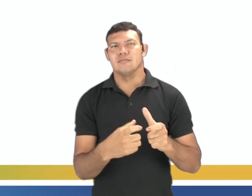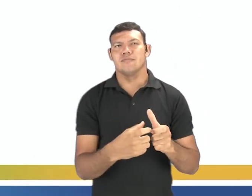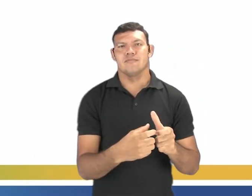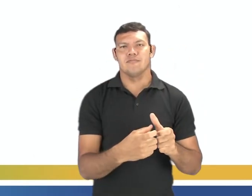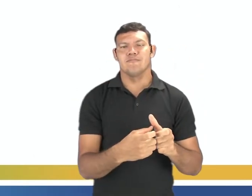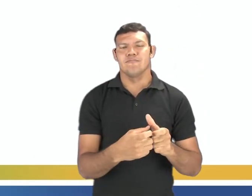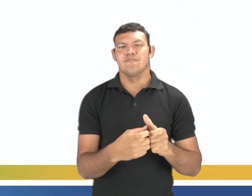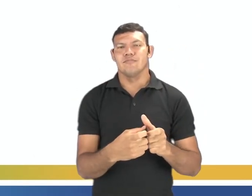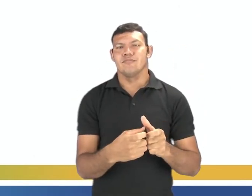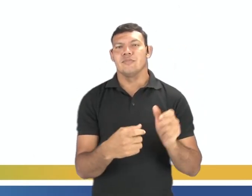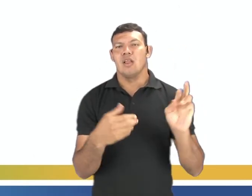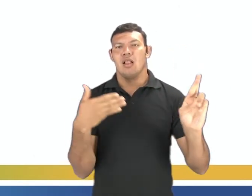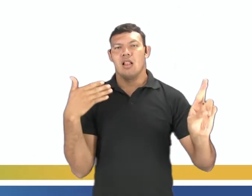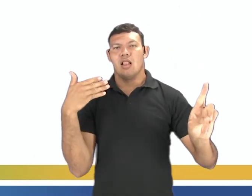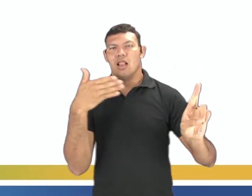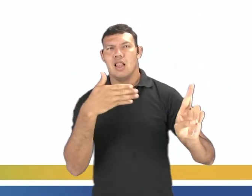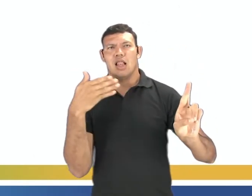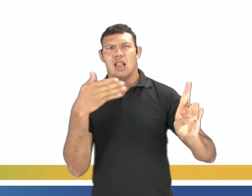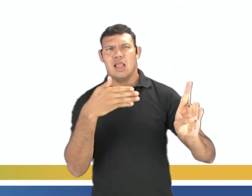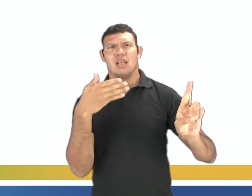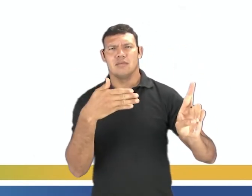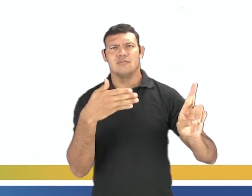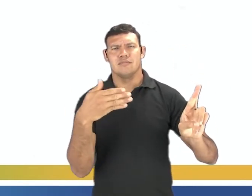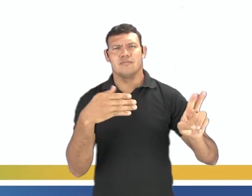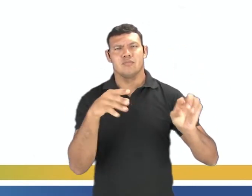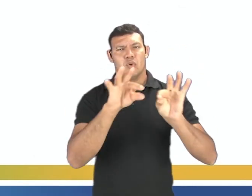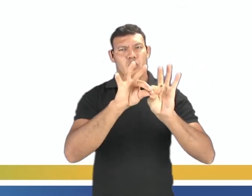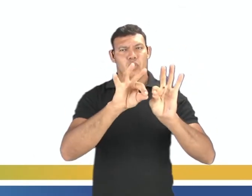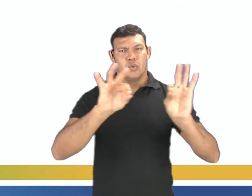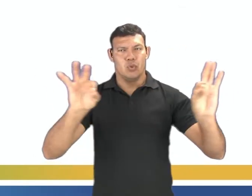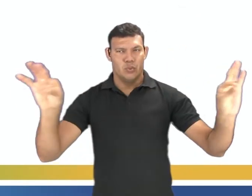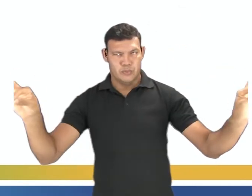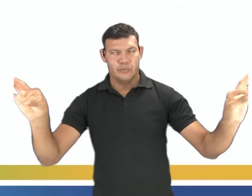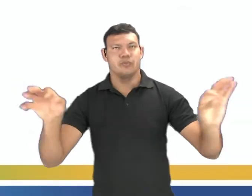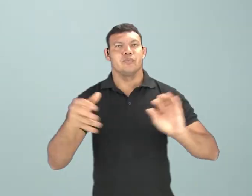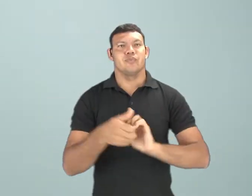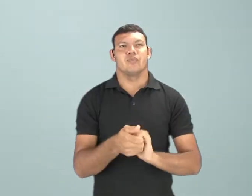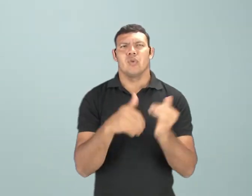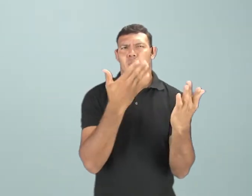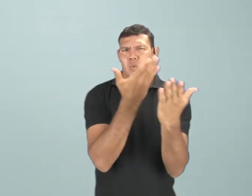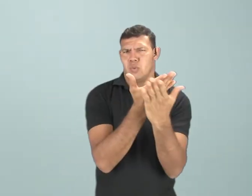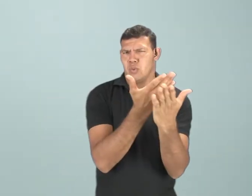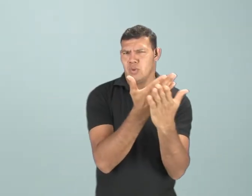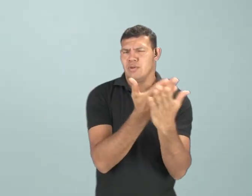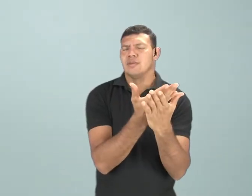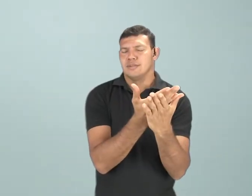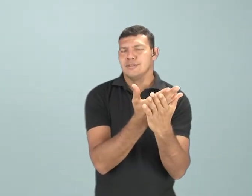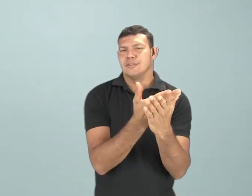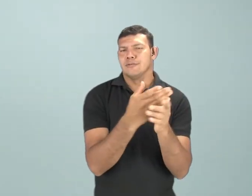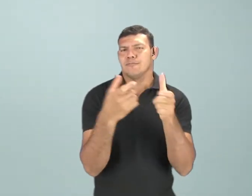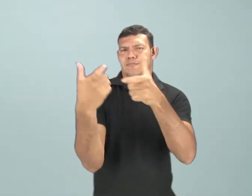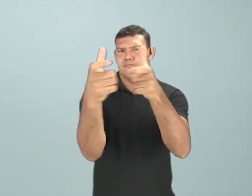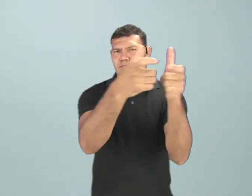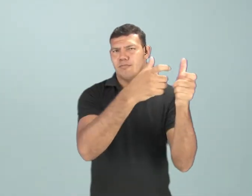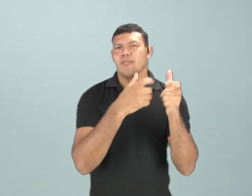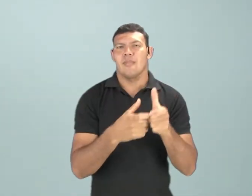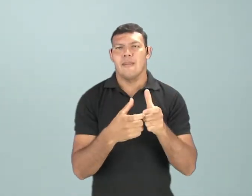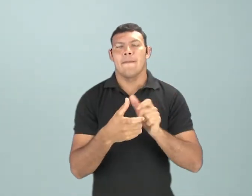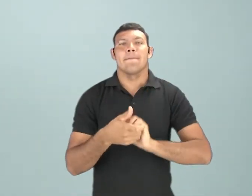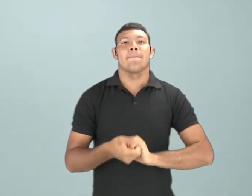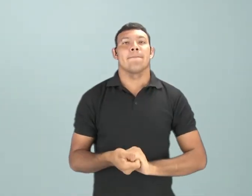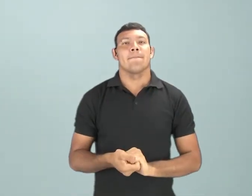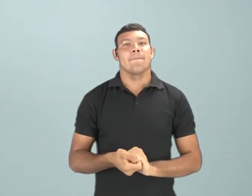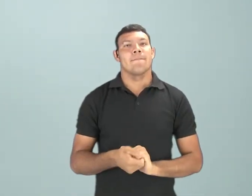e aí nós temos algumas considerações para o estudo dessas posições relativas